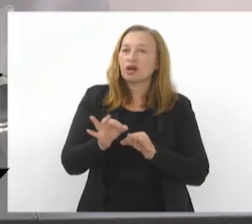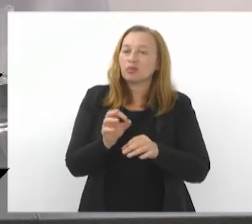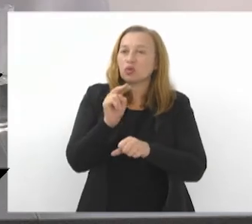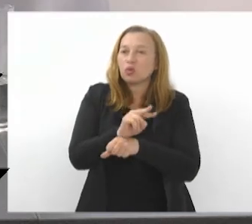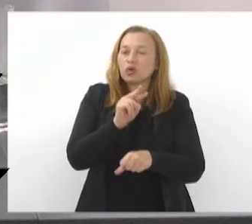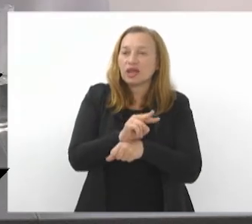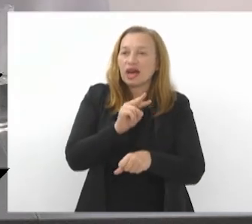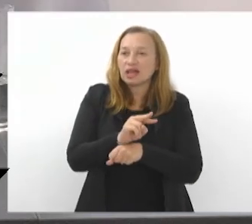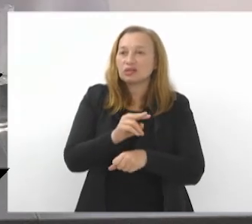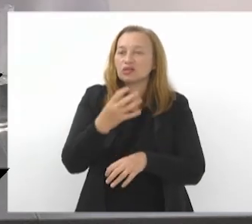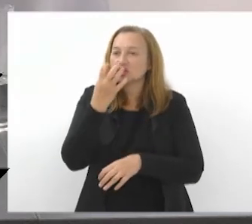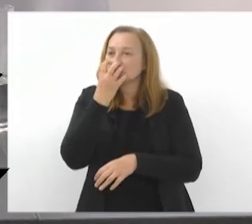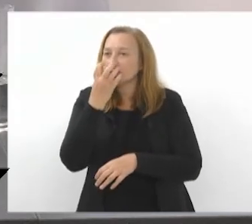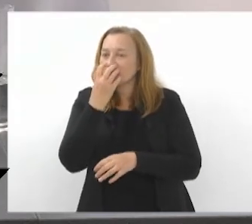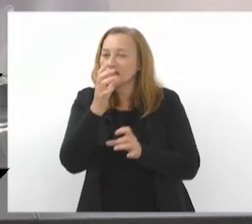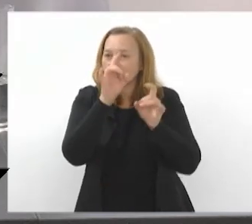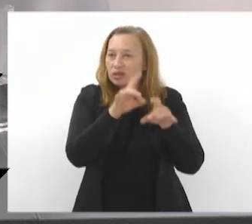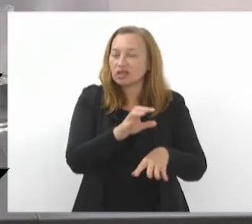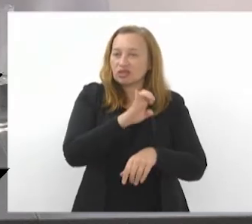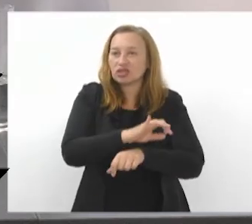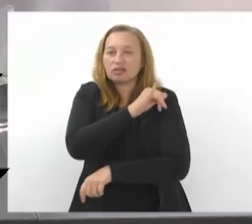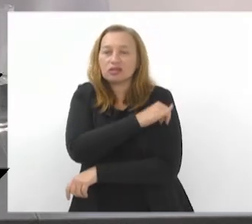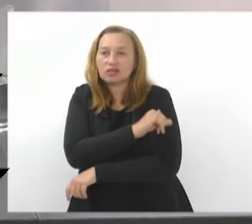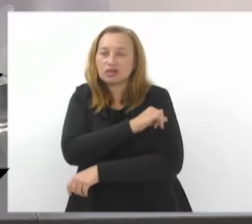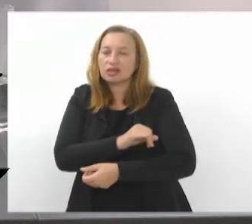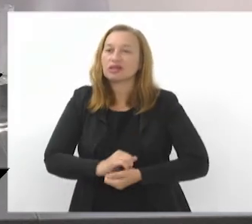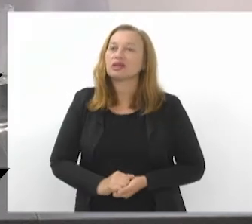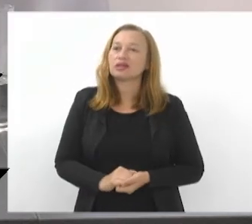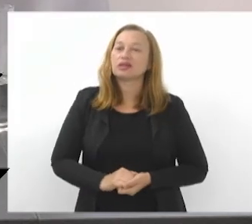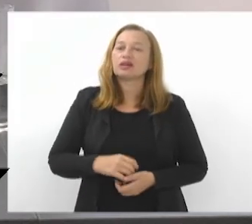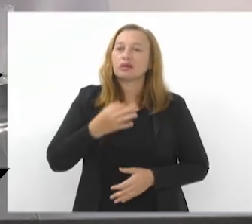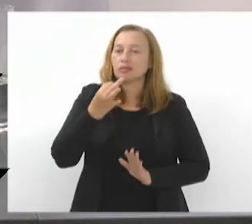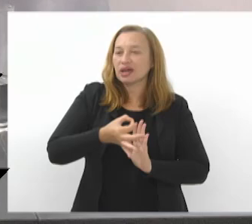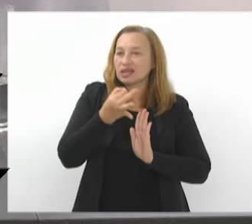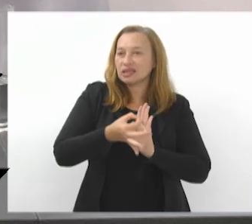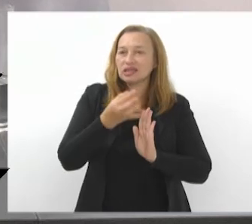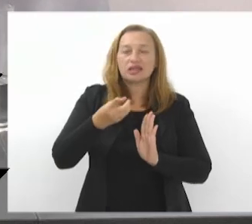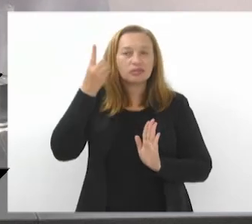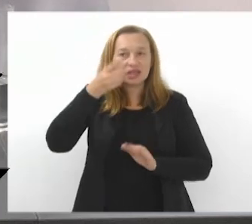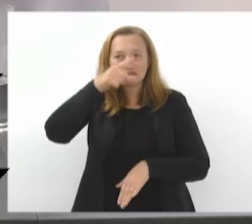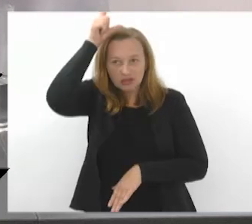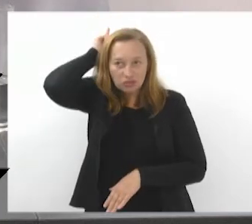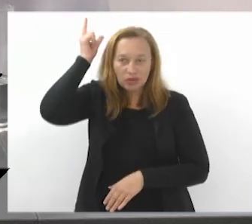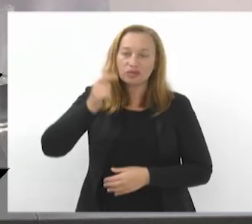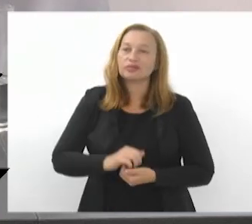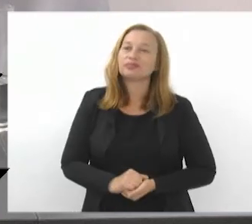domésticos abandonados no Estado do Rio de Janeiro. Para parecer, deputado Luiz Paulo.